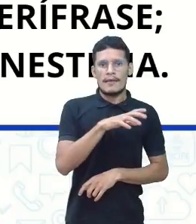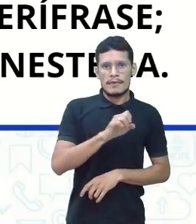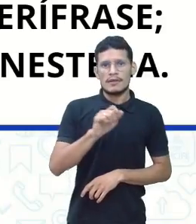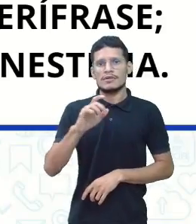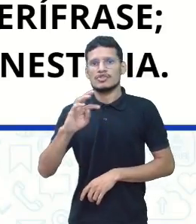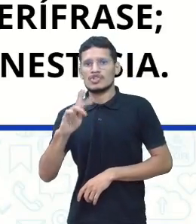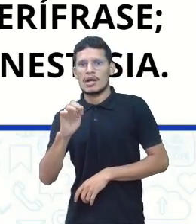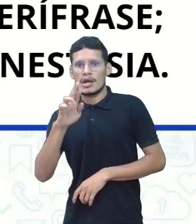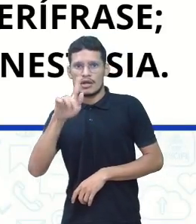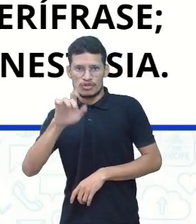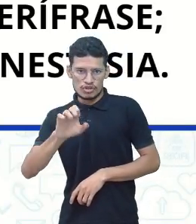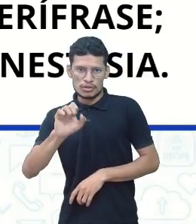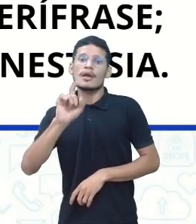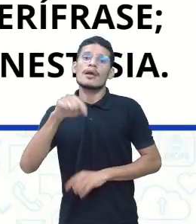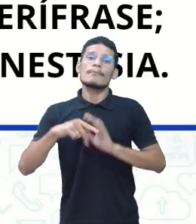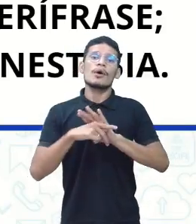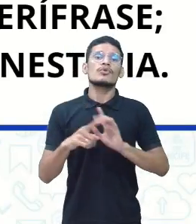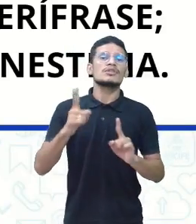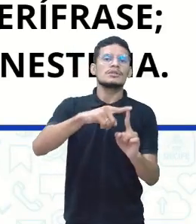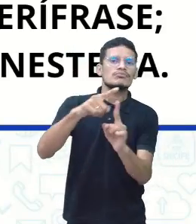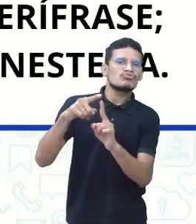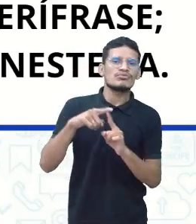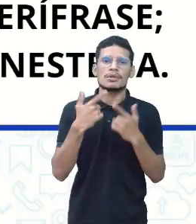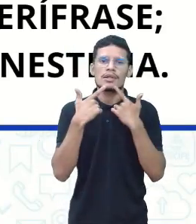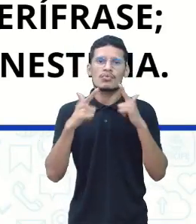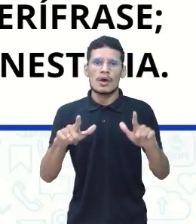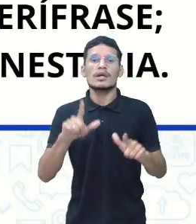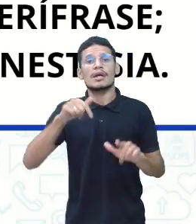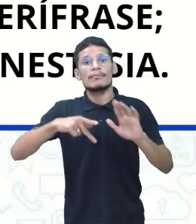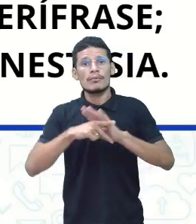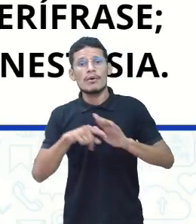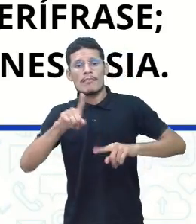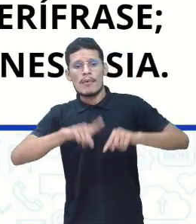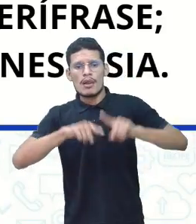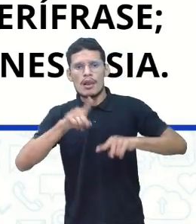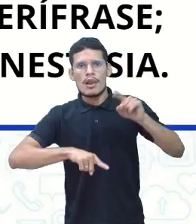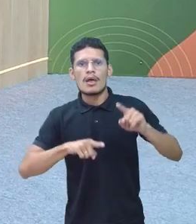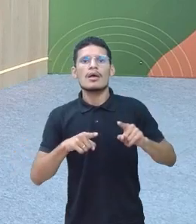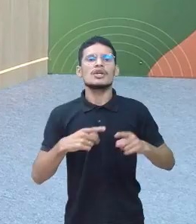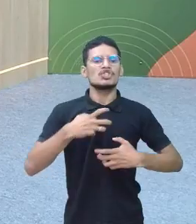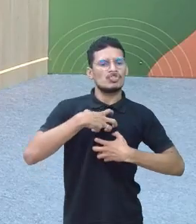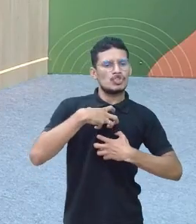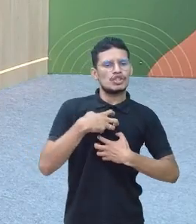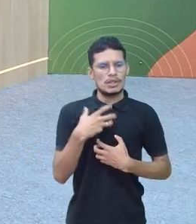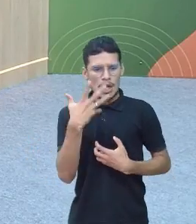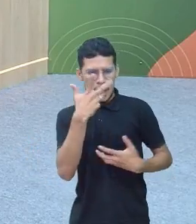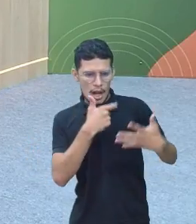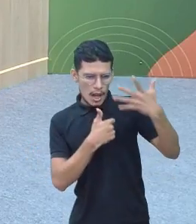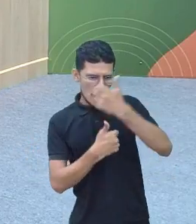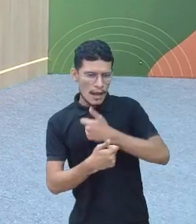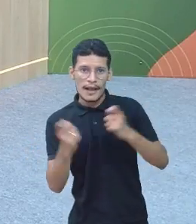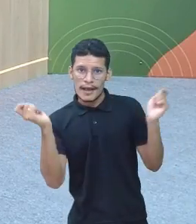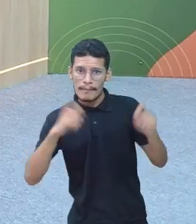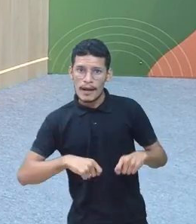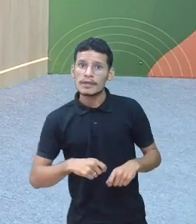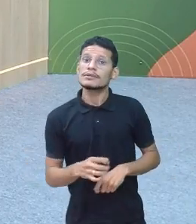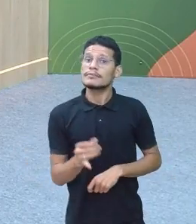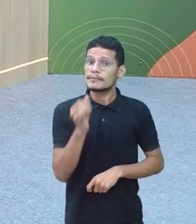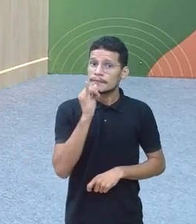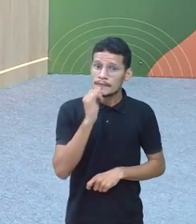de linguagem. As figuras de linguagem são recursos estilísticos que vão nos ajudar a produzir um texto com